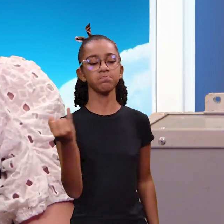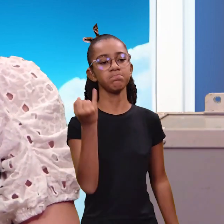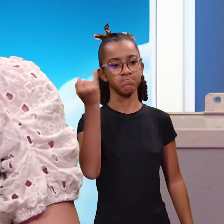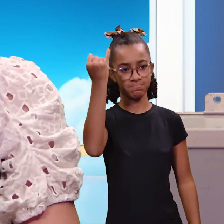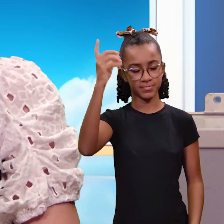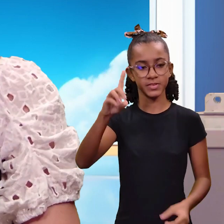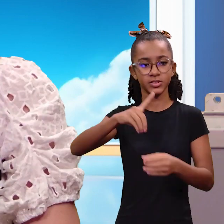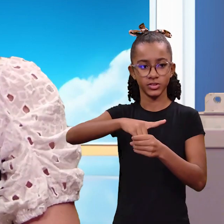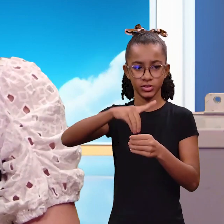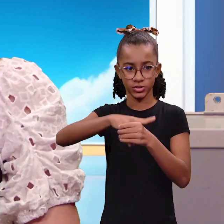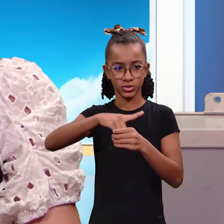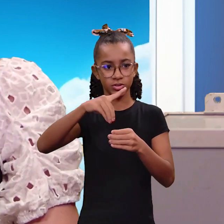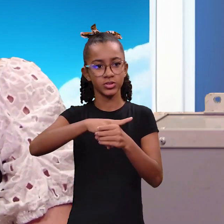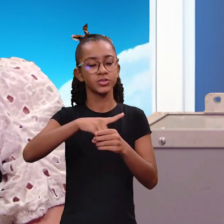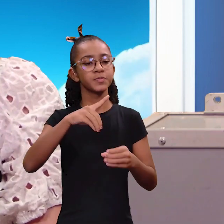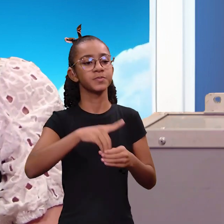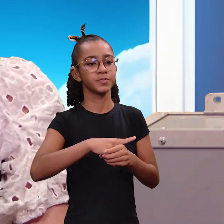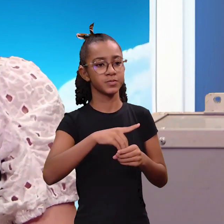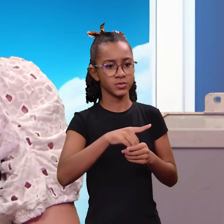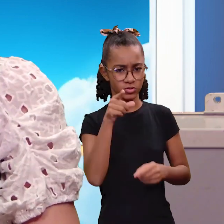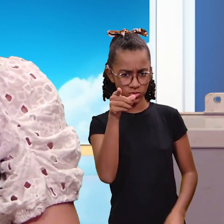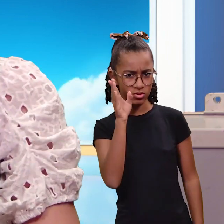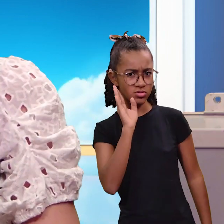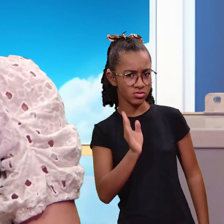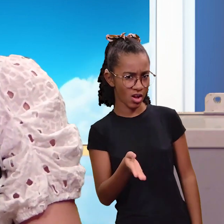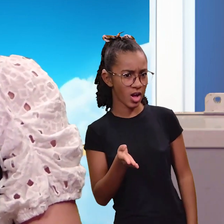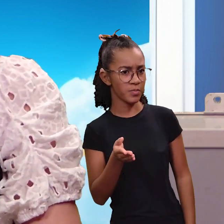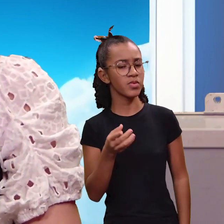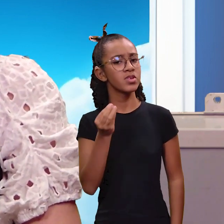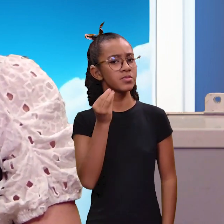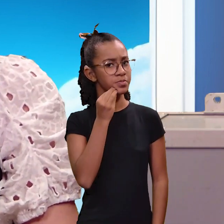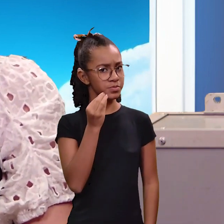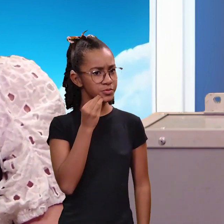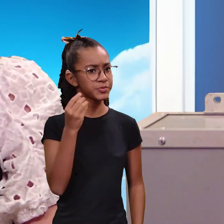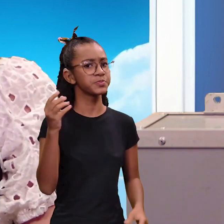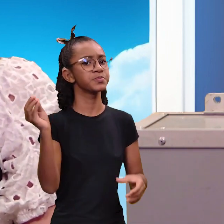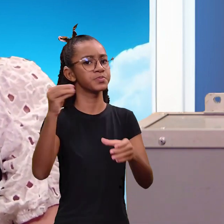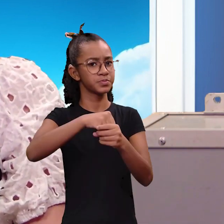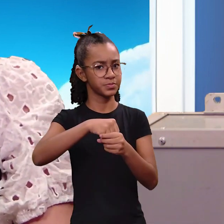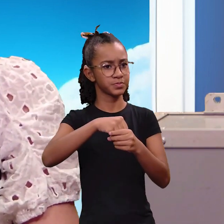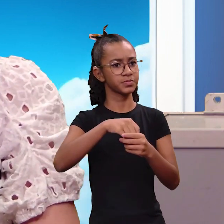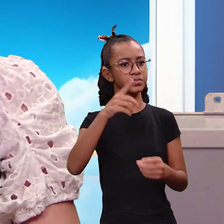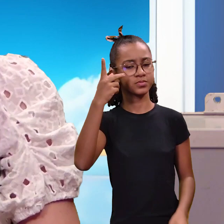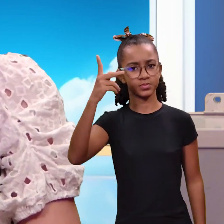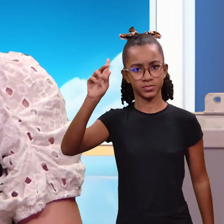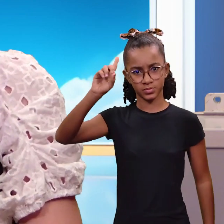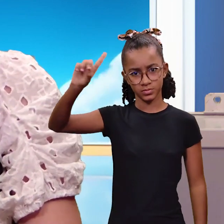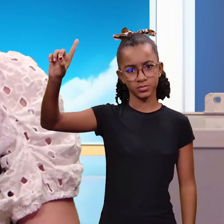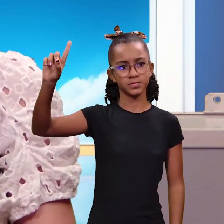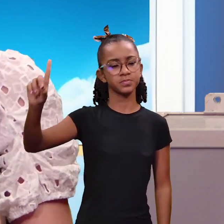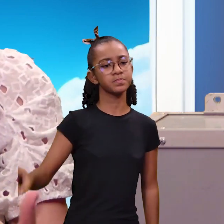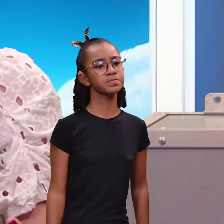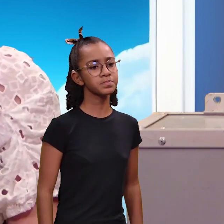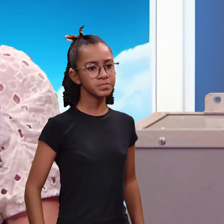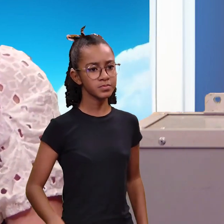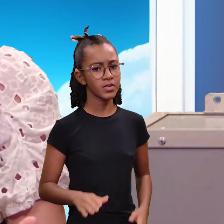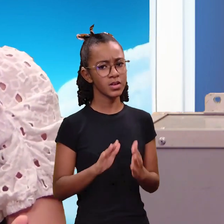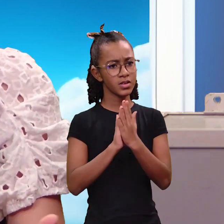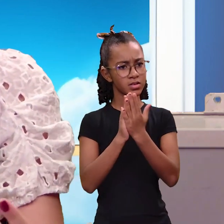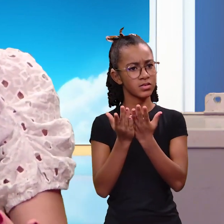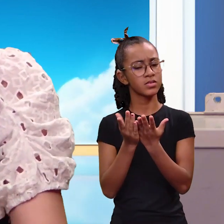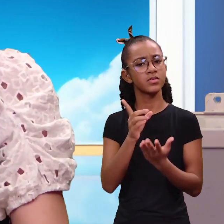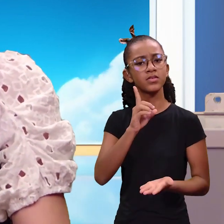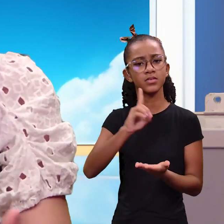Vocês já tiveram oportunidade de ofertar a Deus? A Bíblia fala lá em Lucas 21 que Jesus estava no